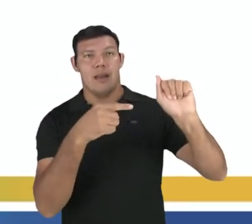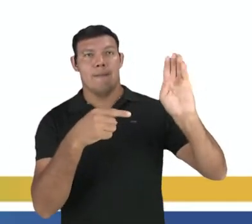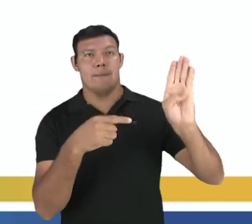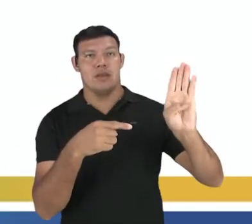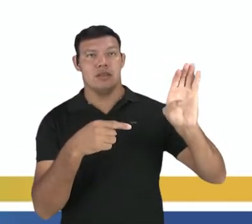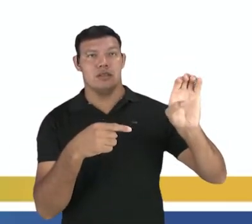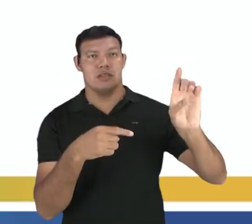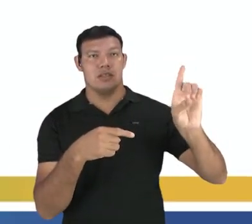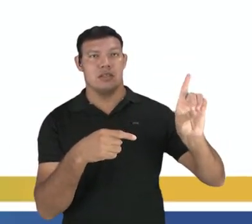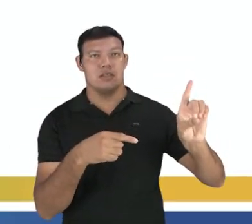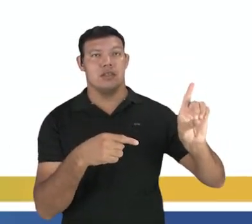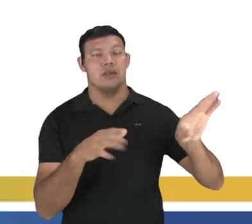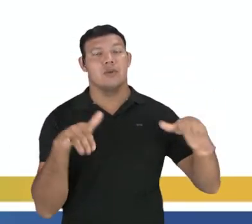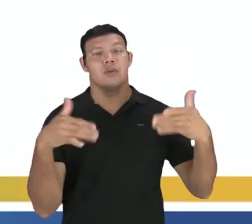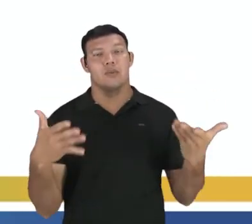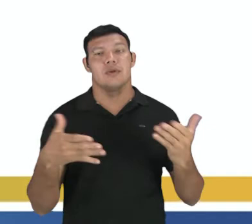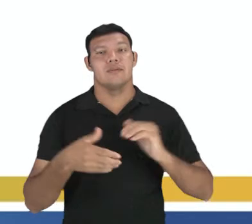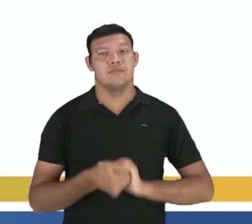mais que perfeito.